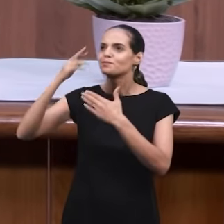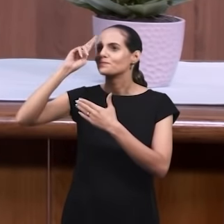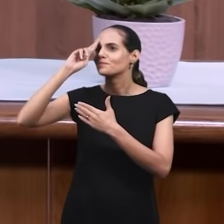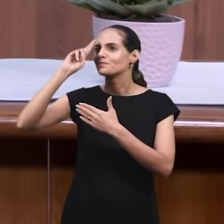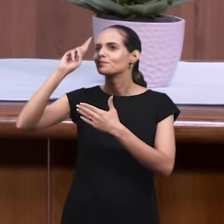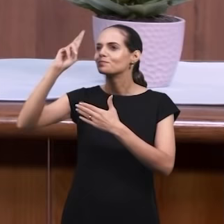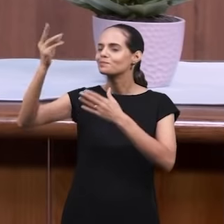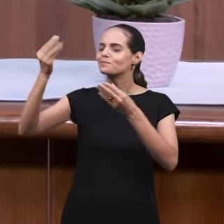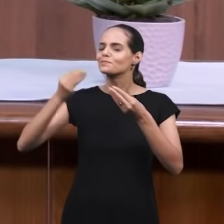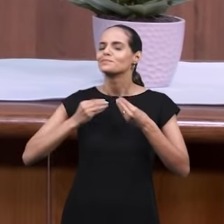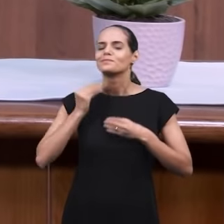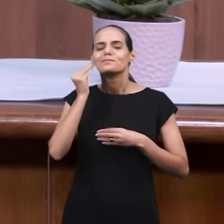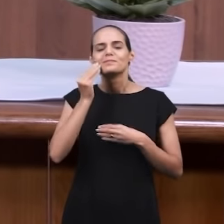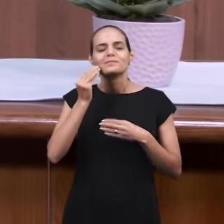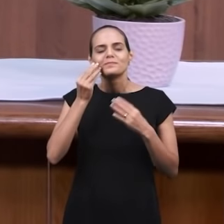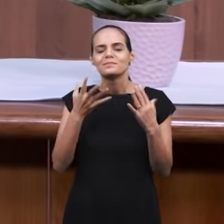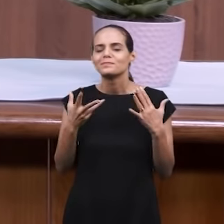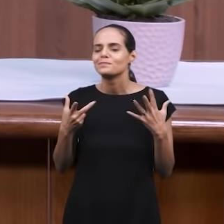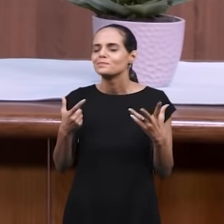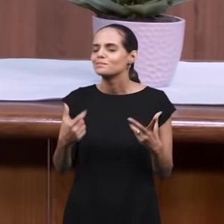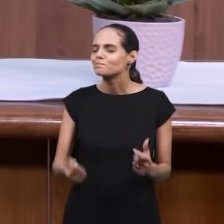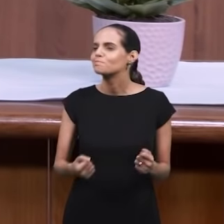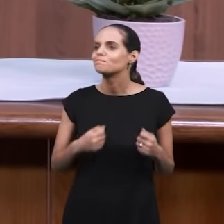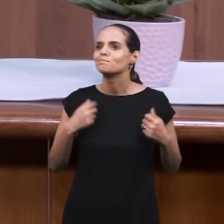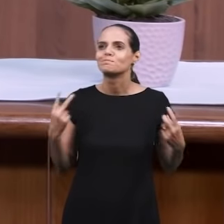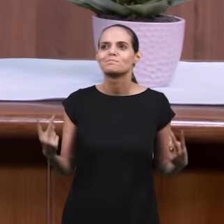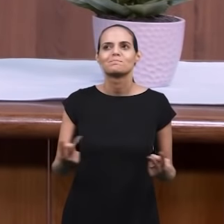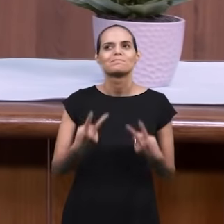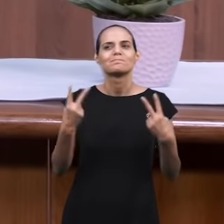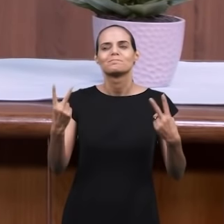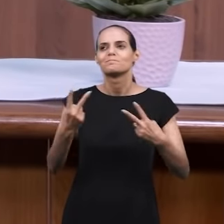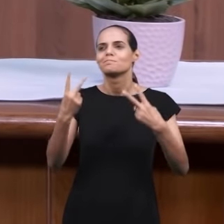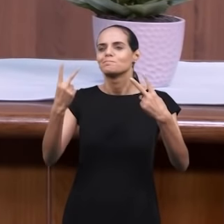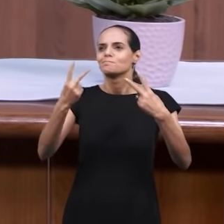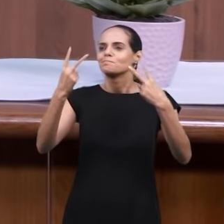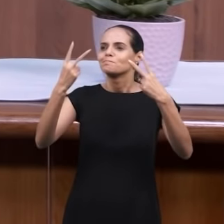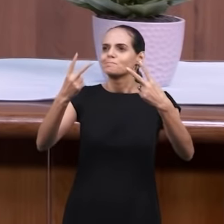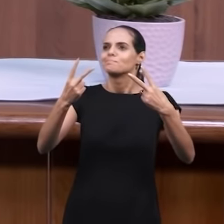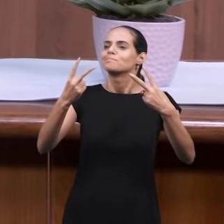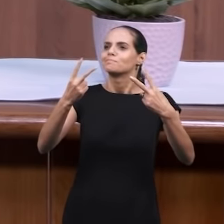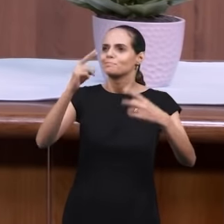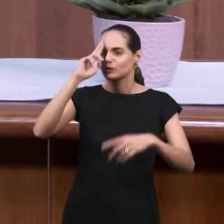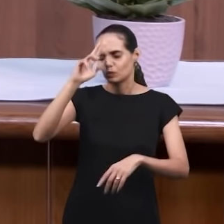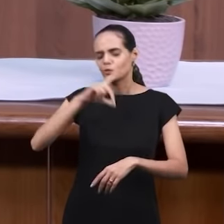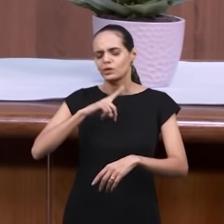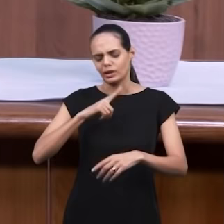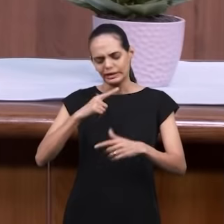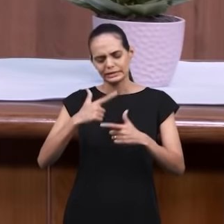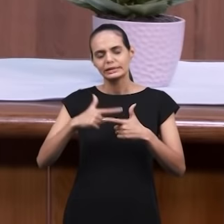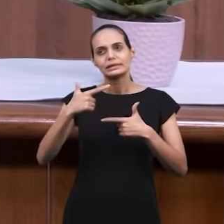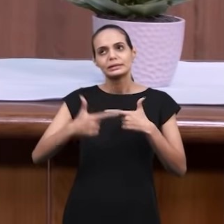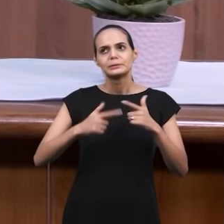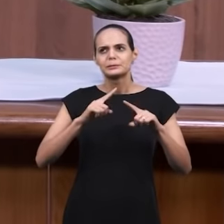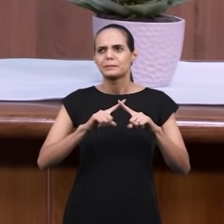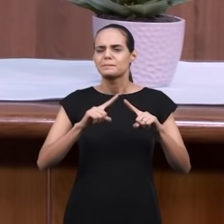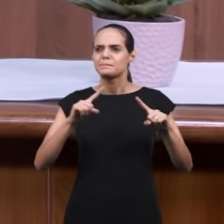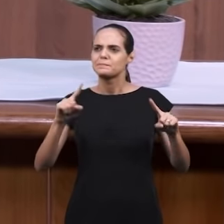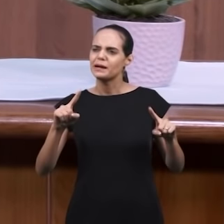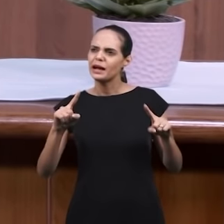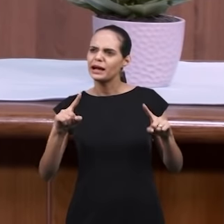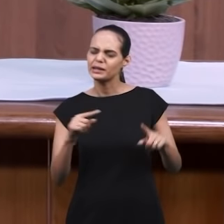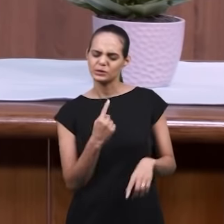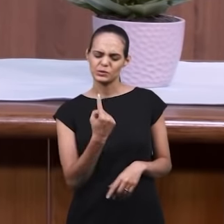tantas experiências gloriosas, tantas vitórias. Senhor, certamente as lutas, elas vêm, mas não as